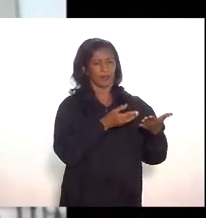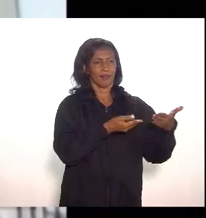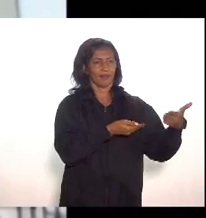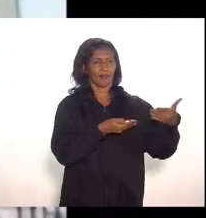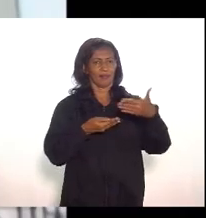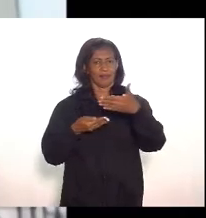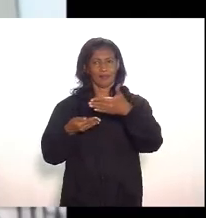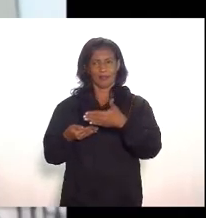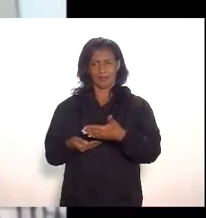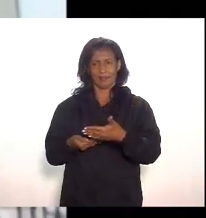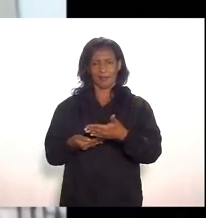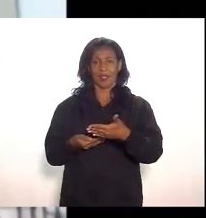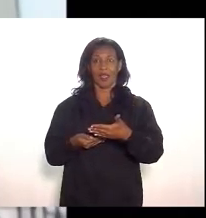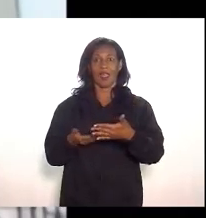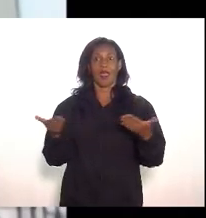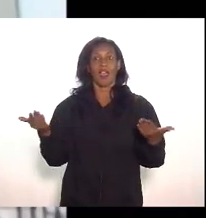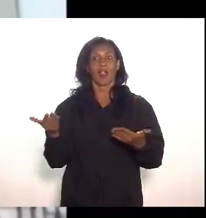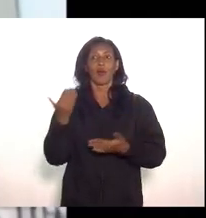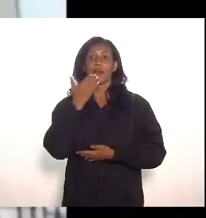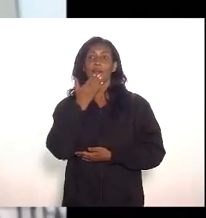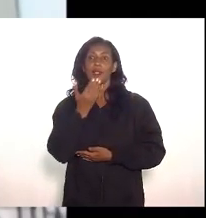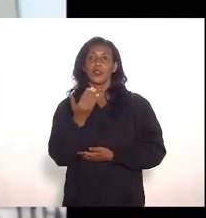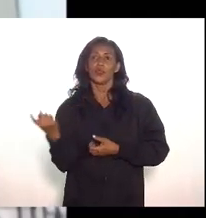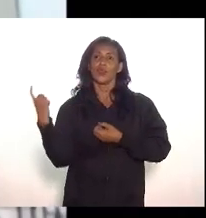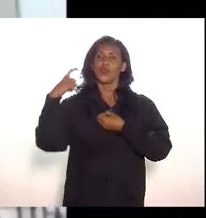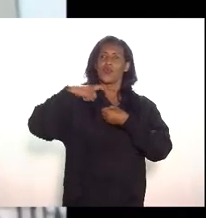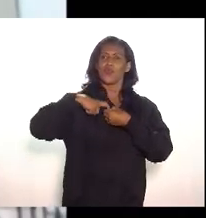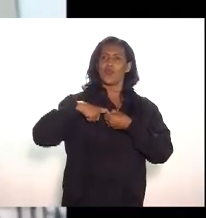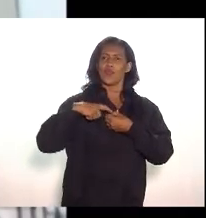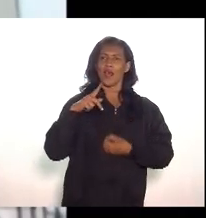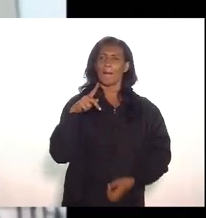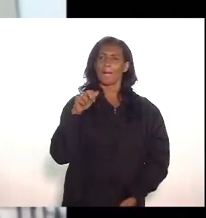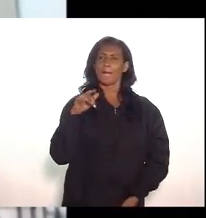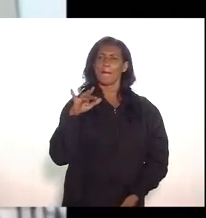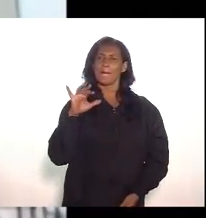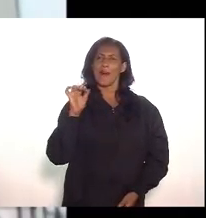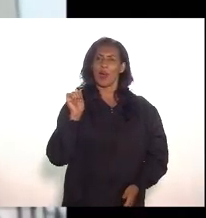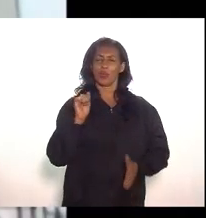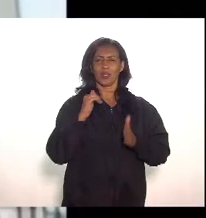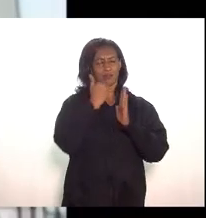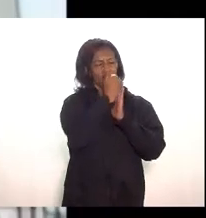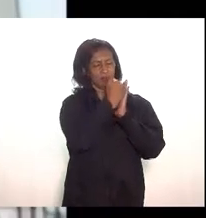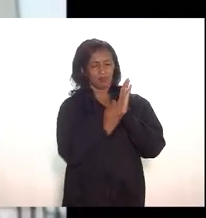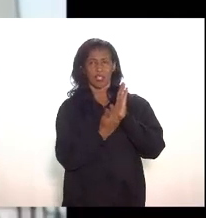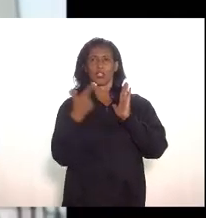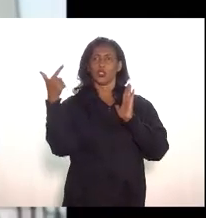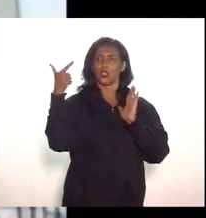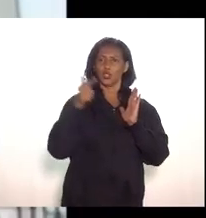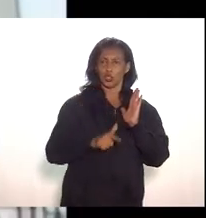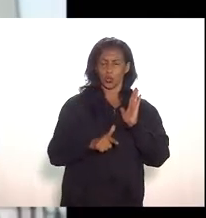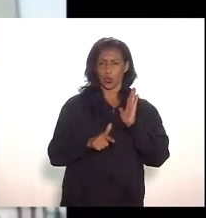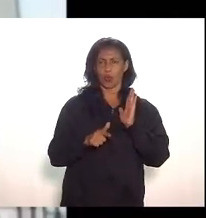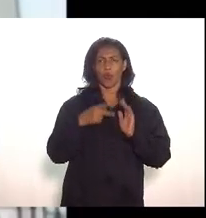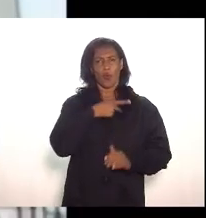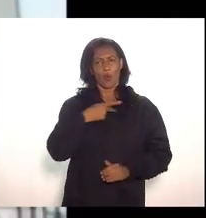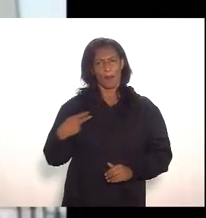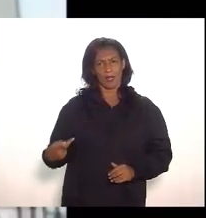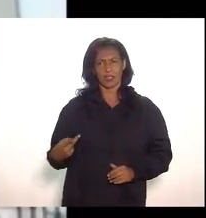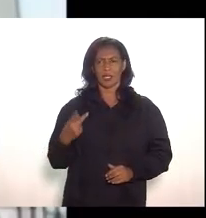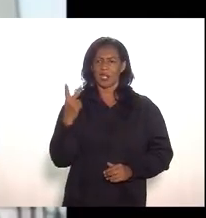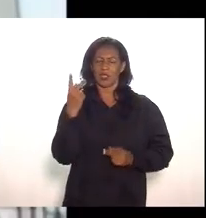projeto voltasse à pauta o mais rápido possível. O presidente André Siciliano tentou conciliar essas duas